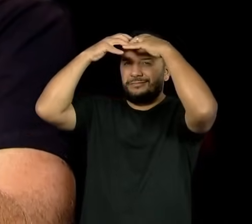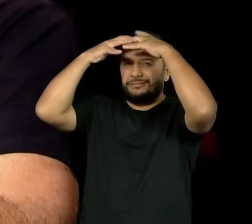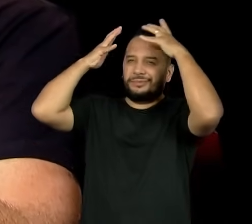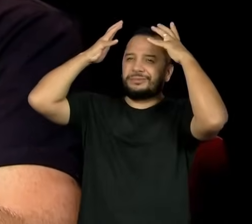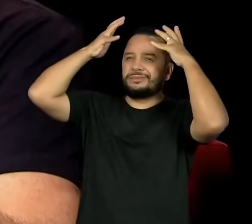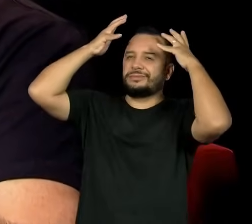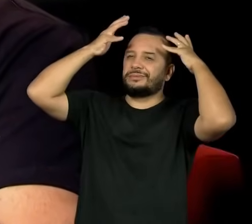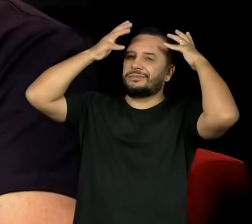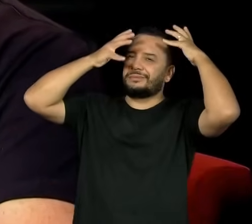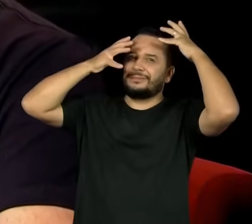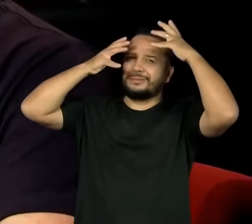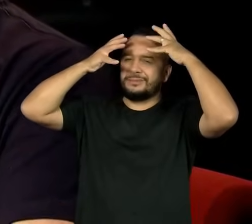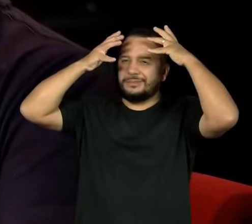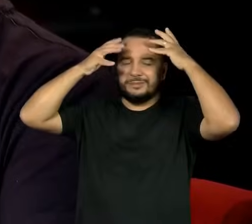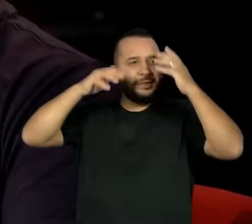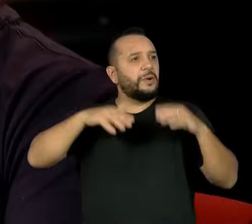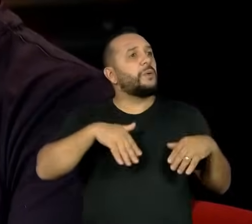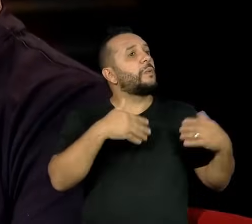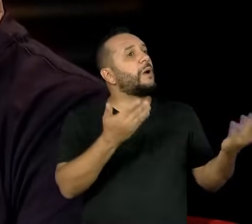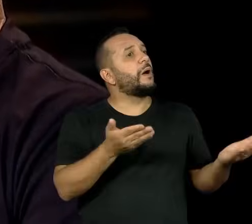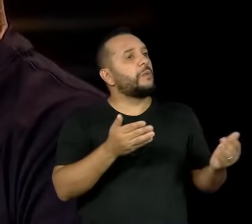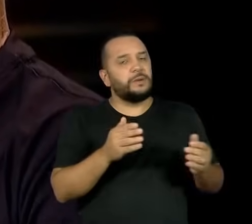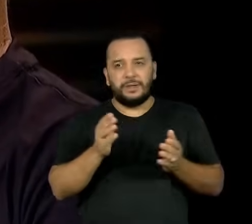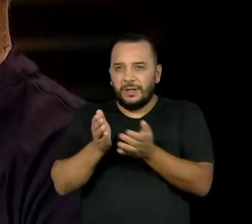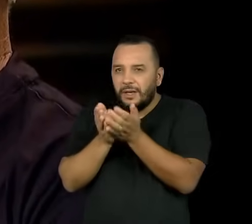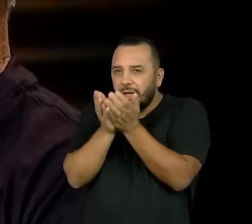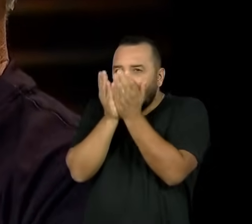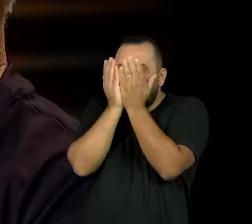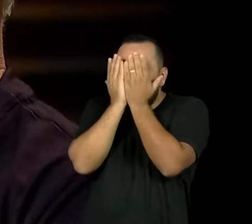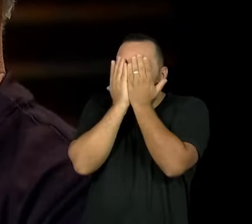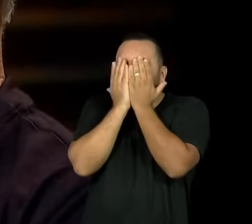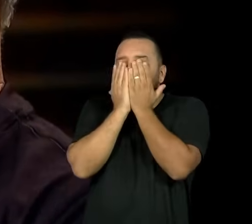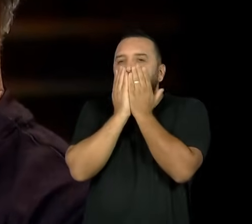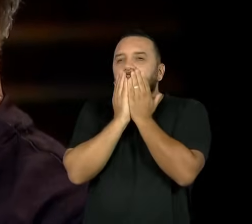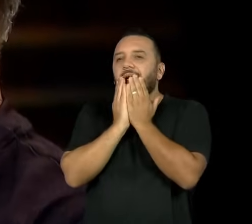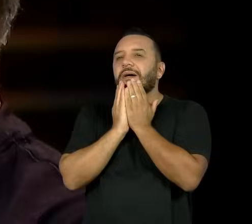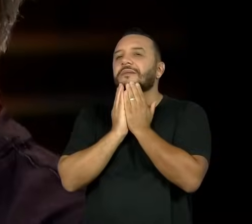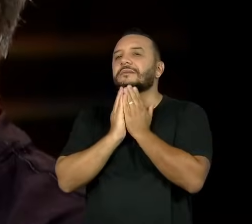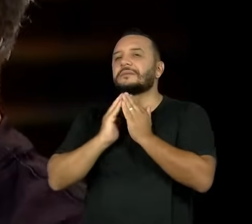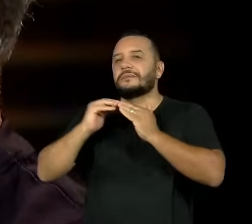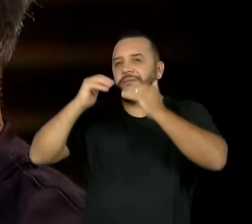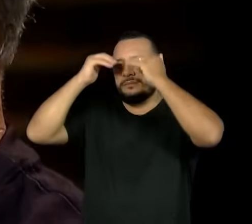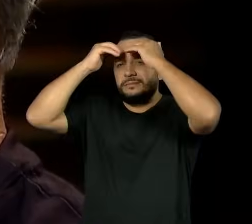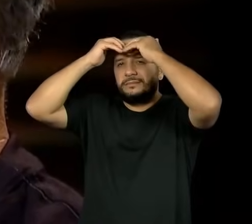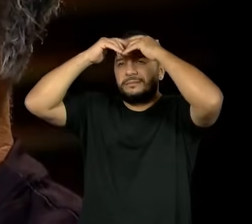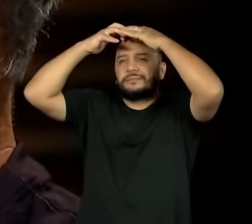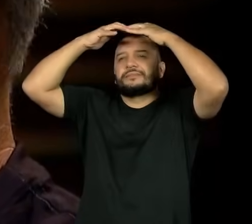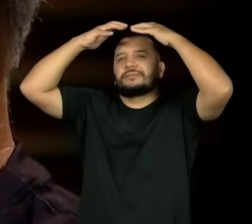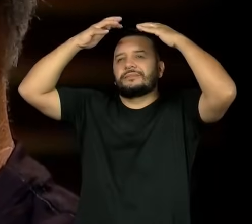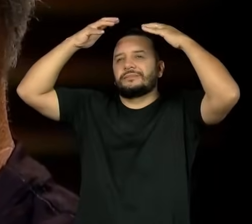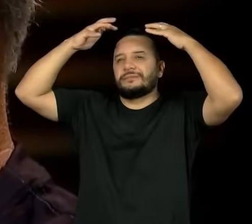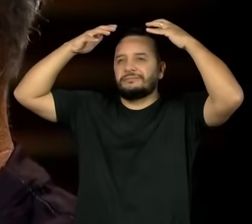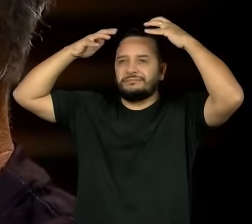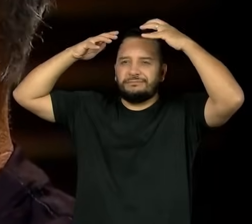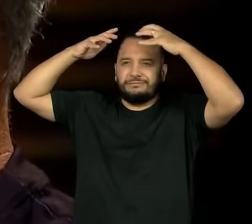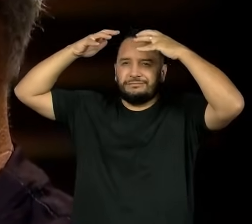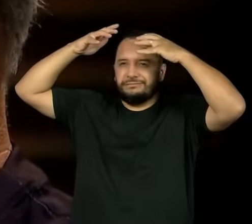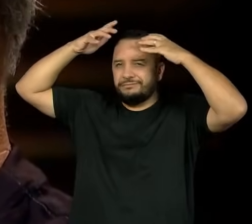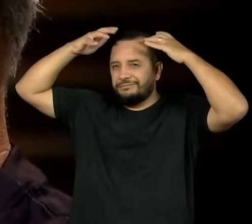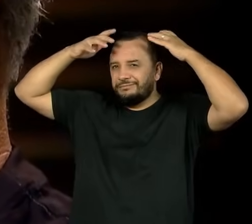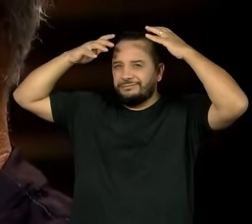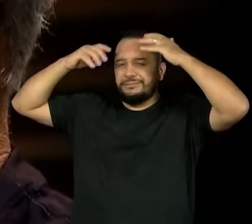deles? Ayahuasca. Ayahuasca, eu acho que é o psicodélico que a minha relação com ela é de uma relação de